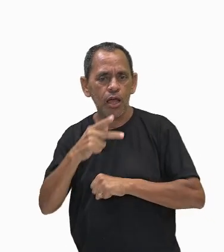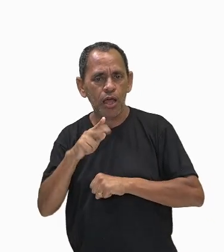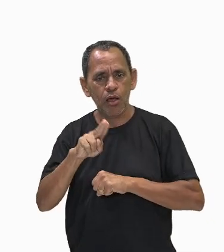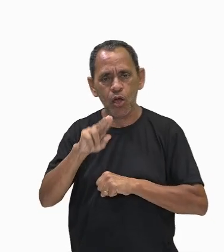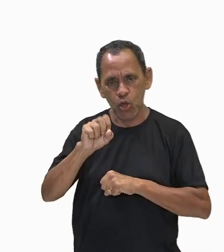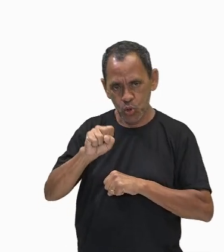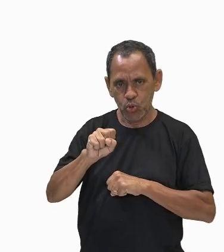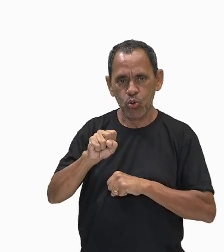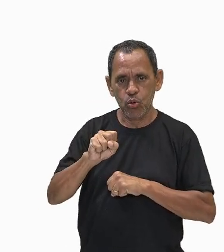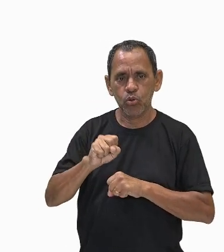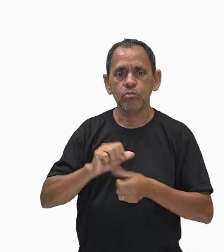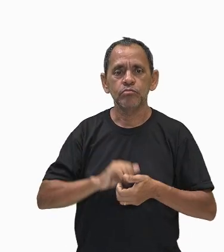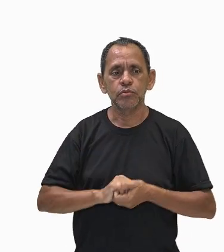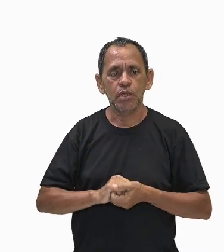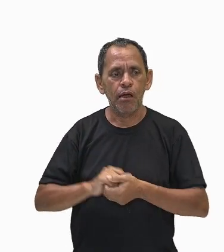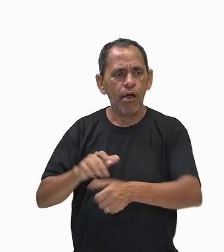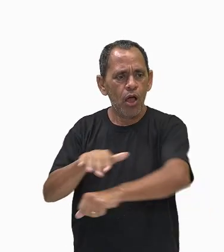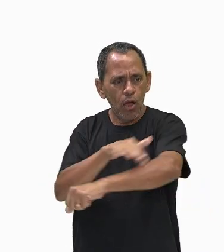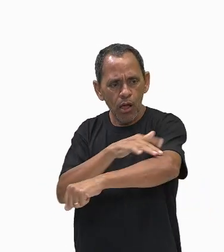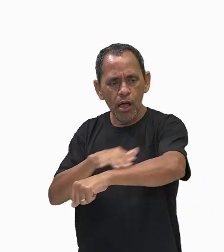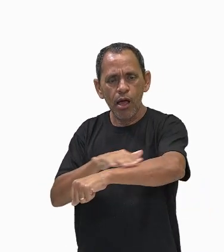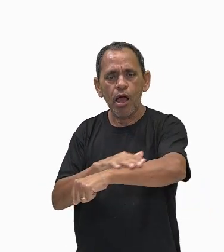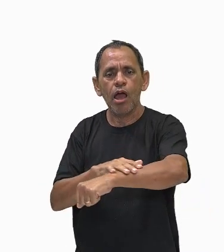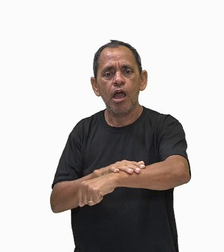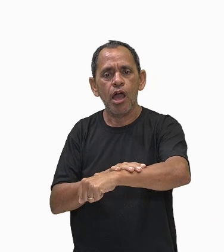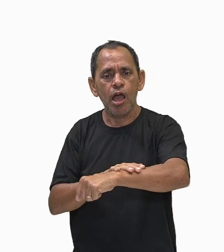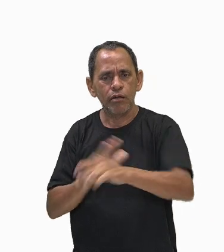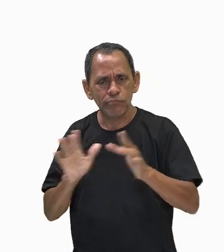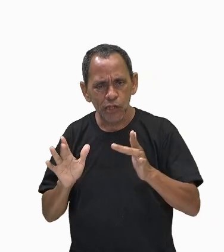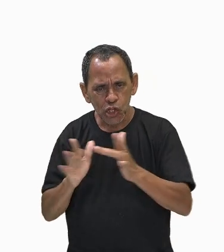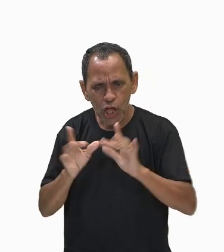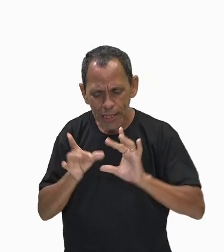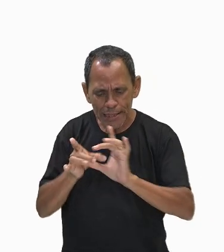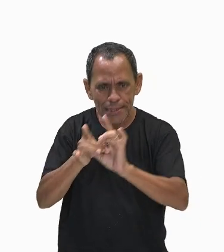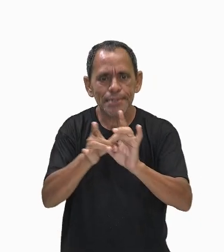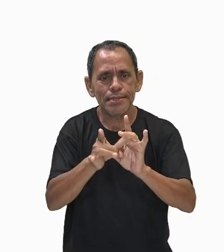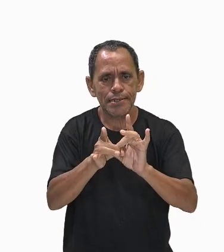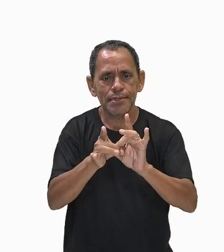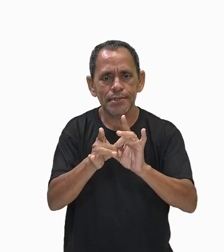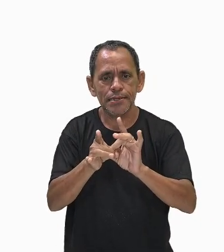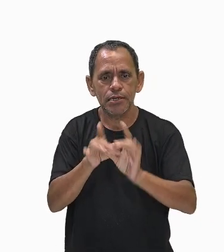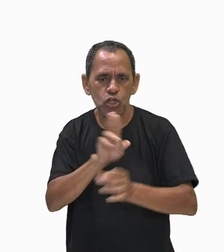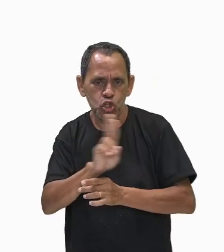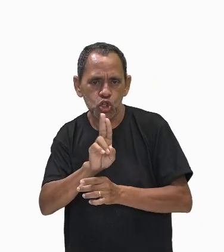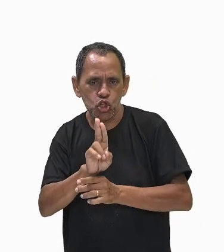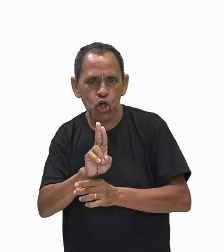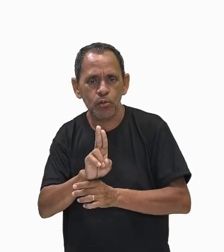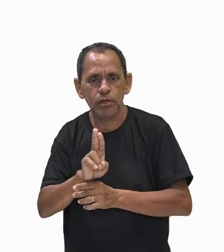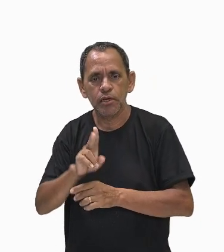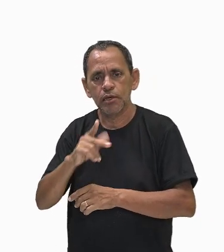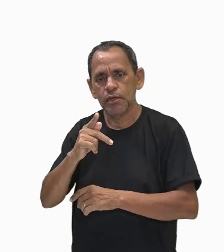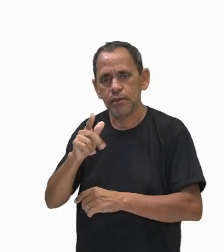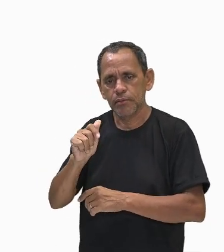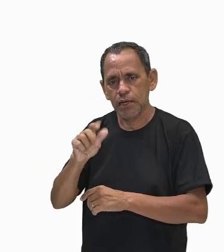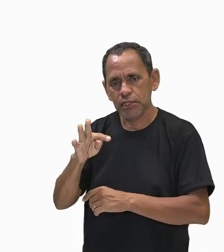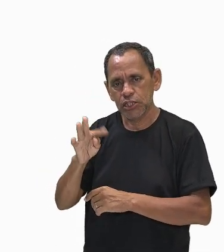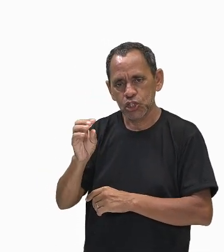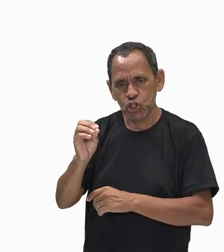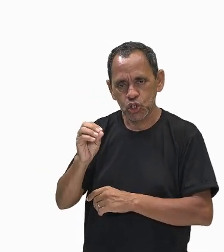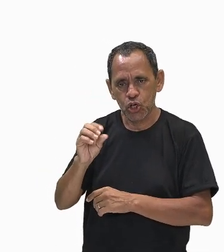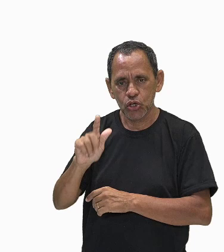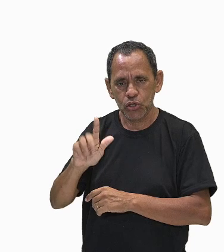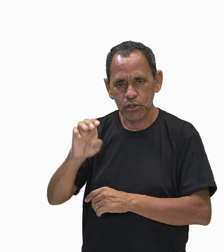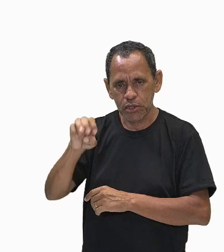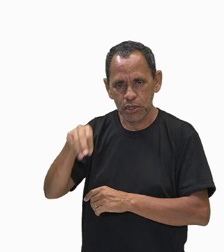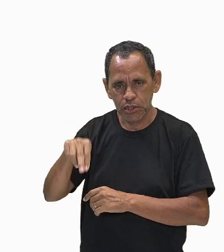infecção, atrelem esse nome, conciliem esse nome com patógenos, que a infecção vai ser sempre provocada